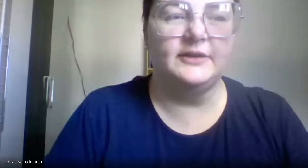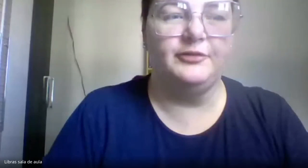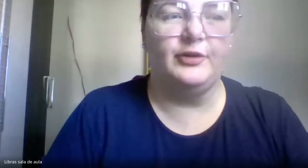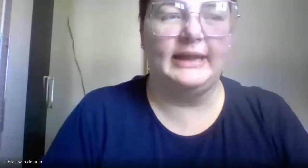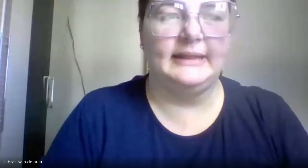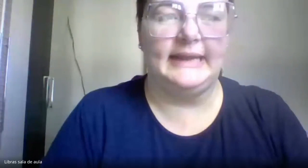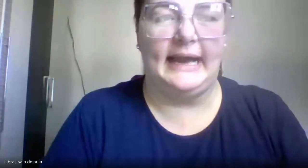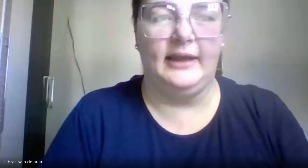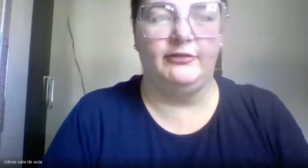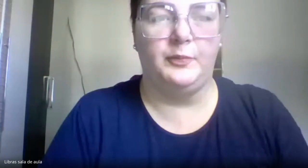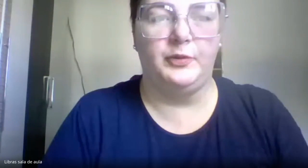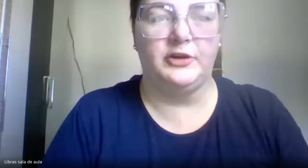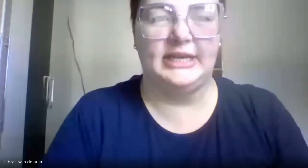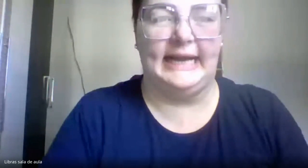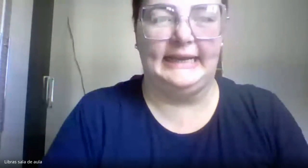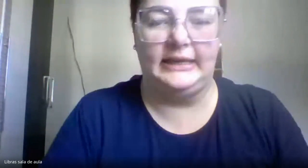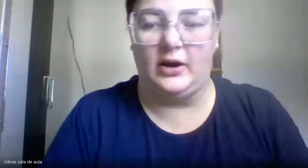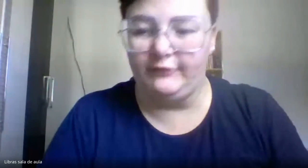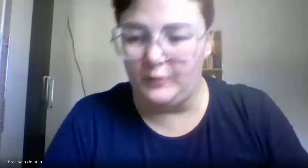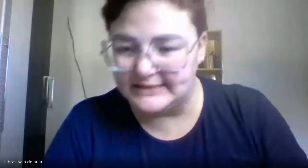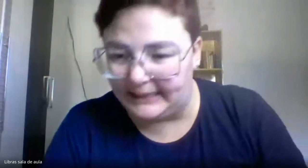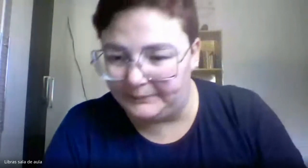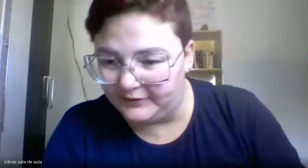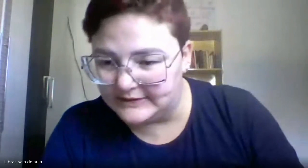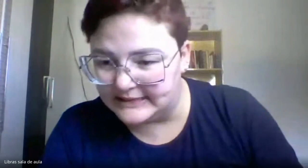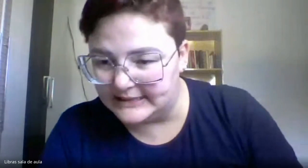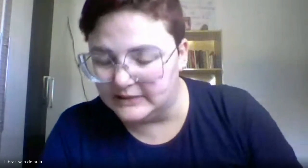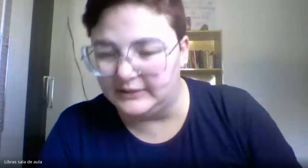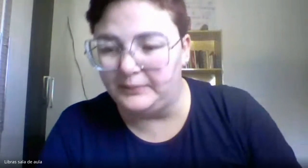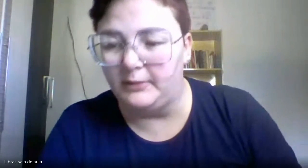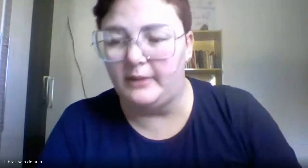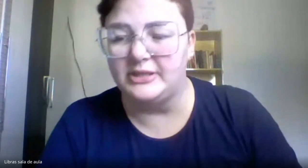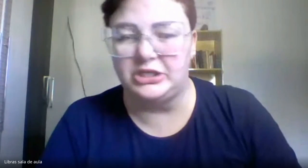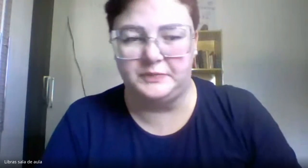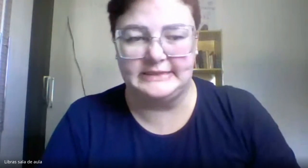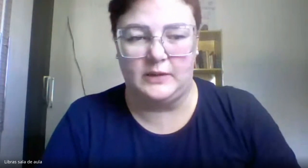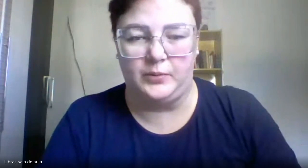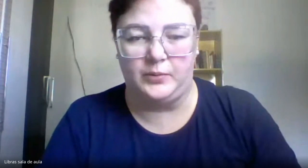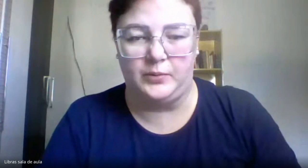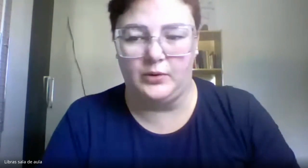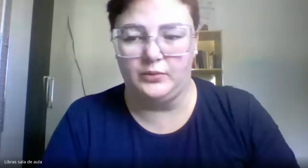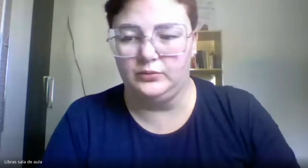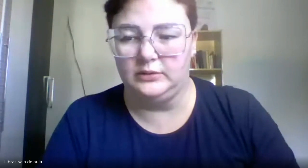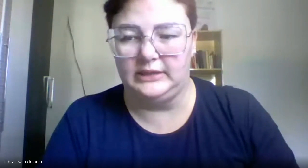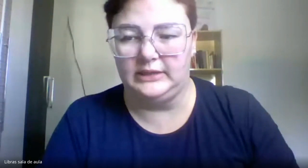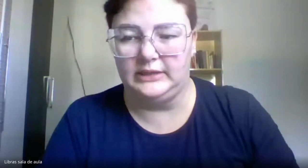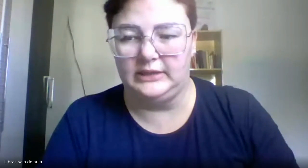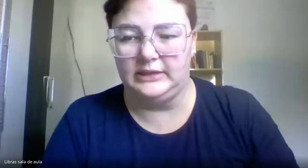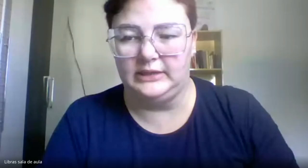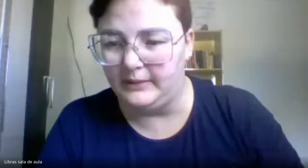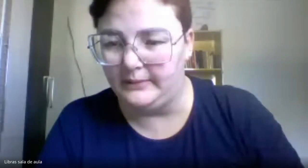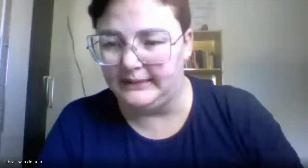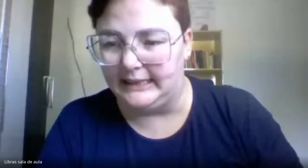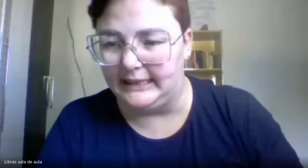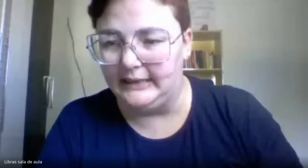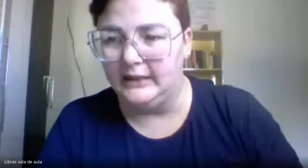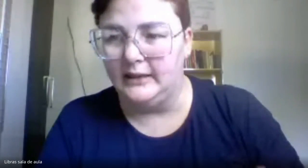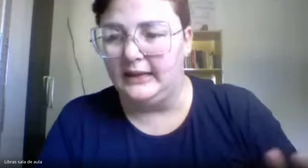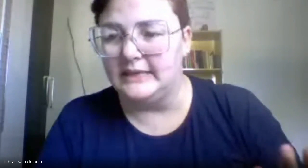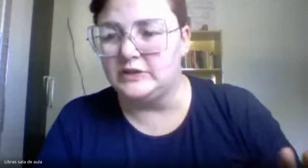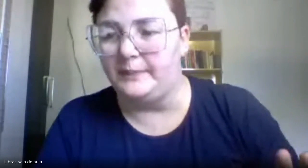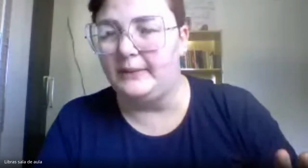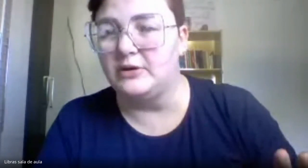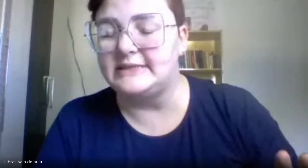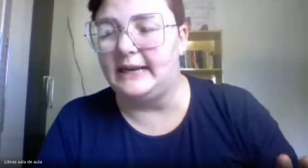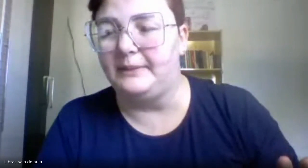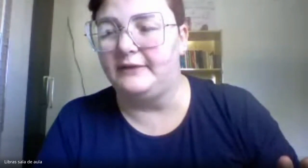eu vou projetar aqui, ó, e vou mostrar para vocês. Não tem problema a gente passar um pouco do tempo, por mim não tem problema, tá?